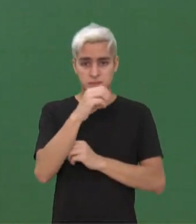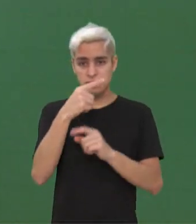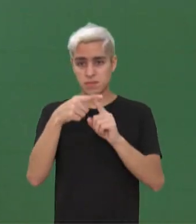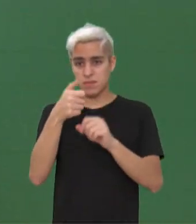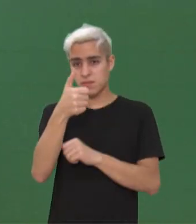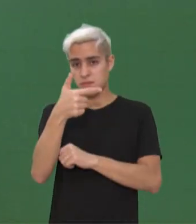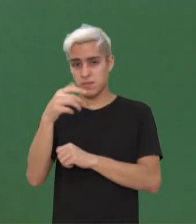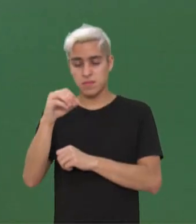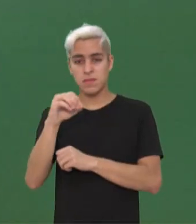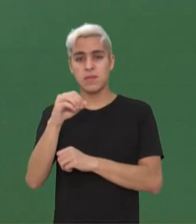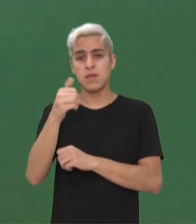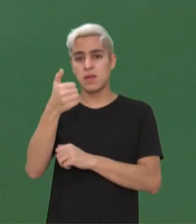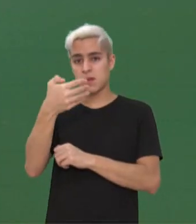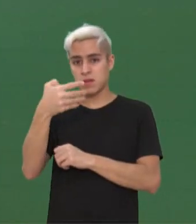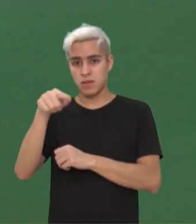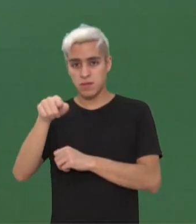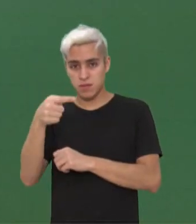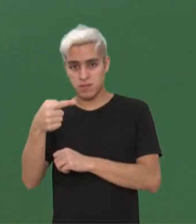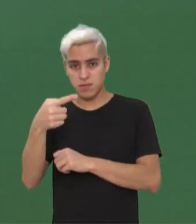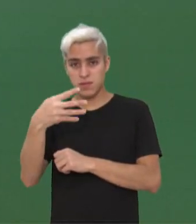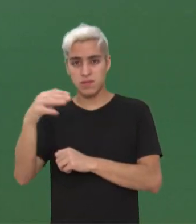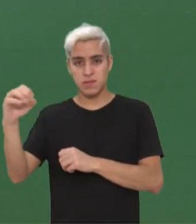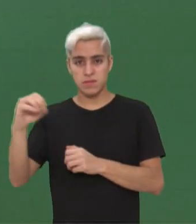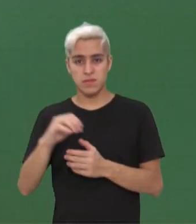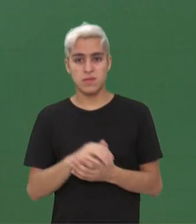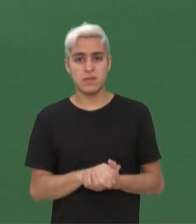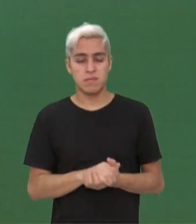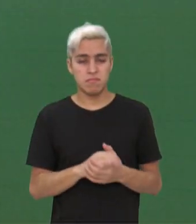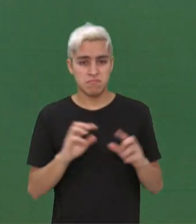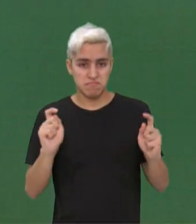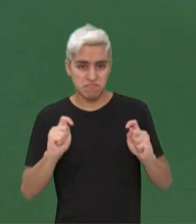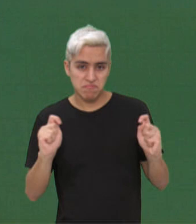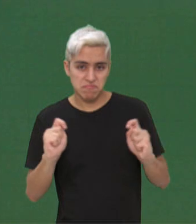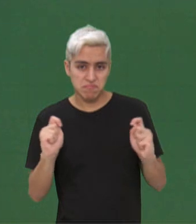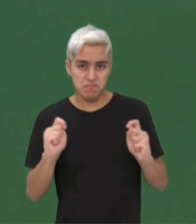120, 14.400. Você pode